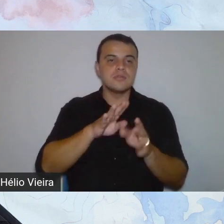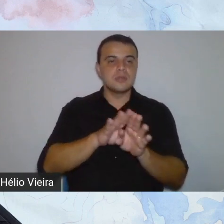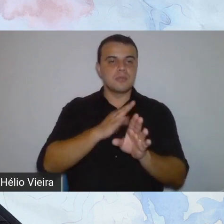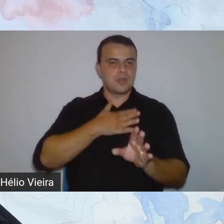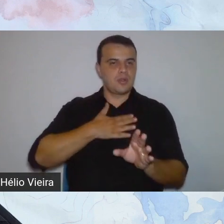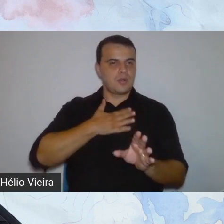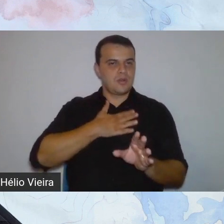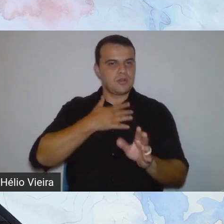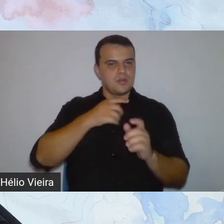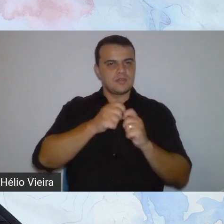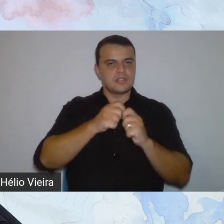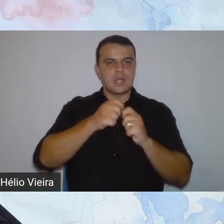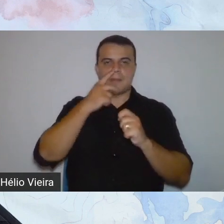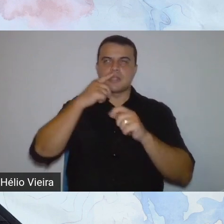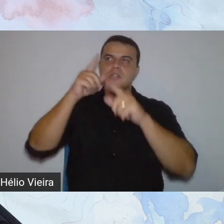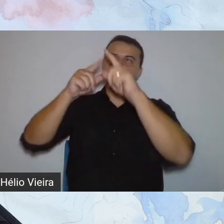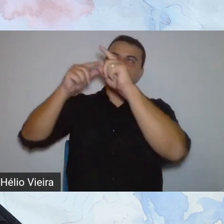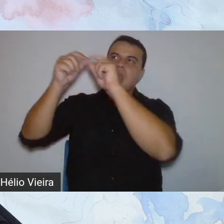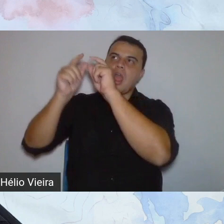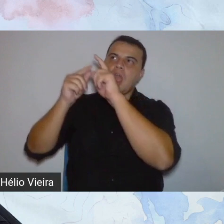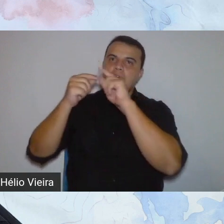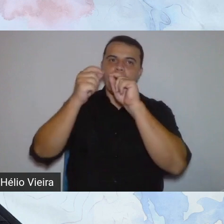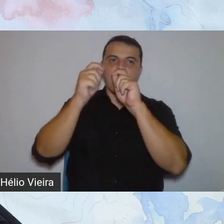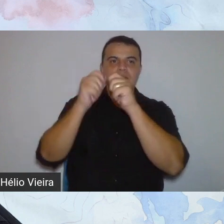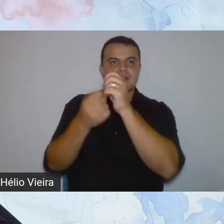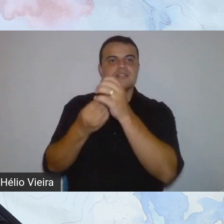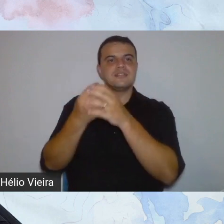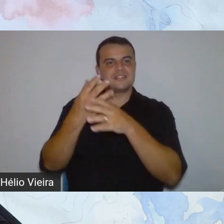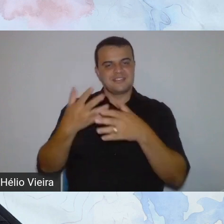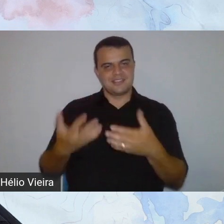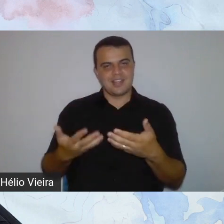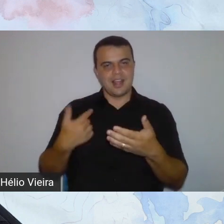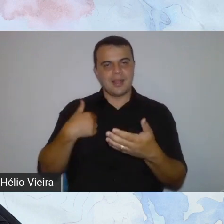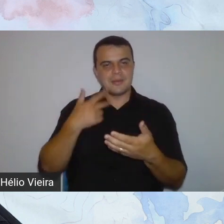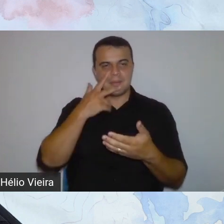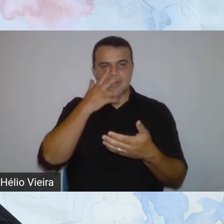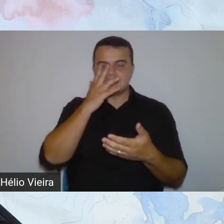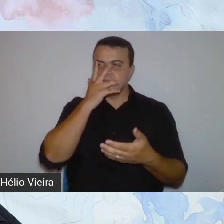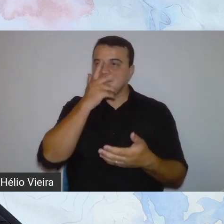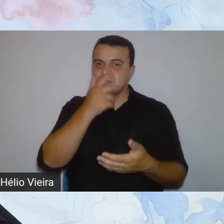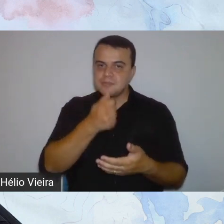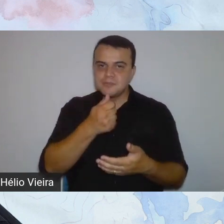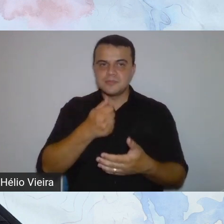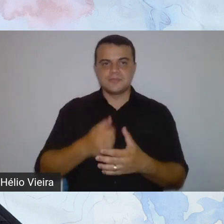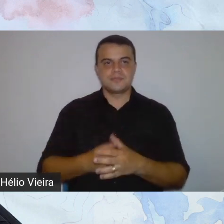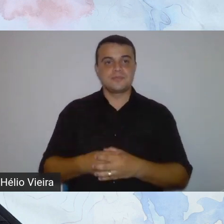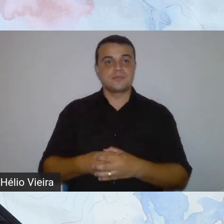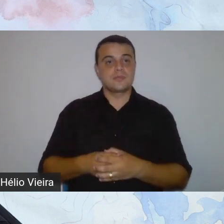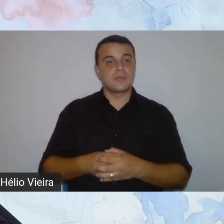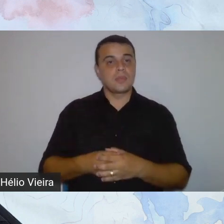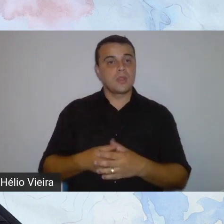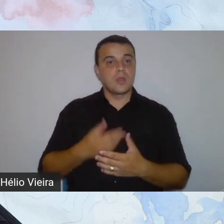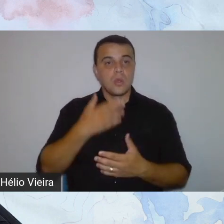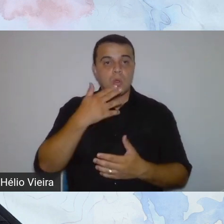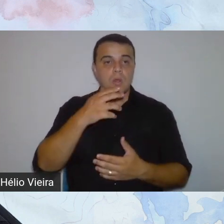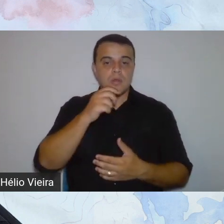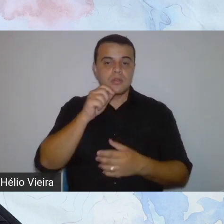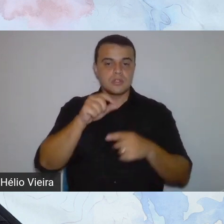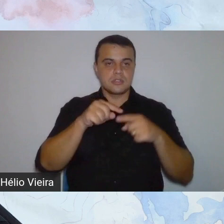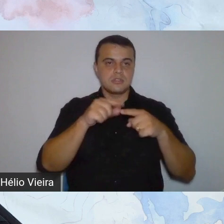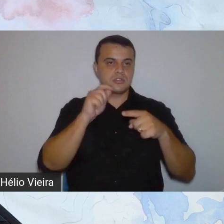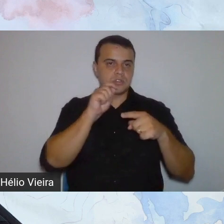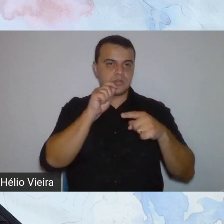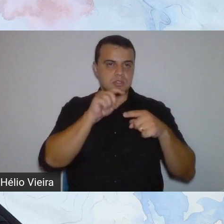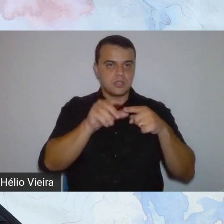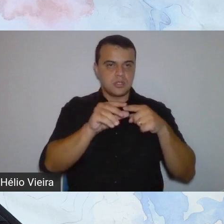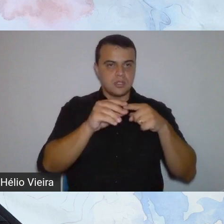fazer constelação, criar uns céus e coisas afins. Eu acho que fica muito bonito. E aí, com a escova de dentes, a gente